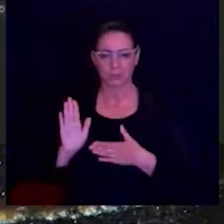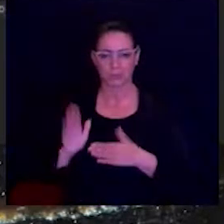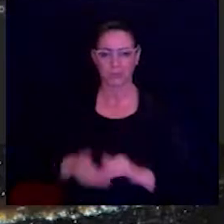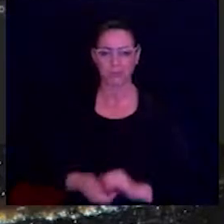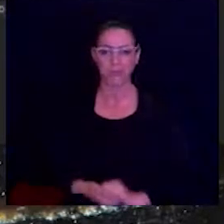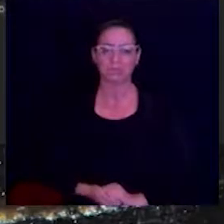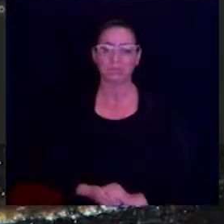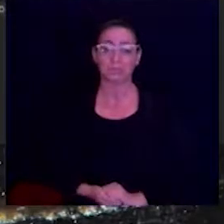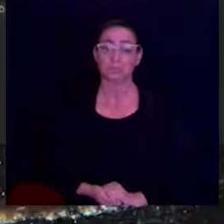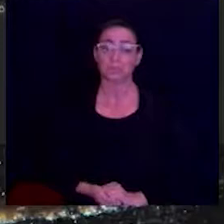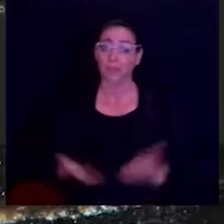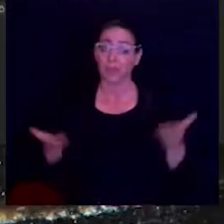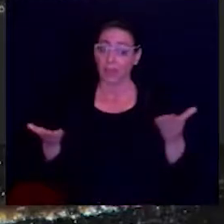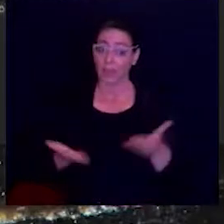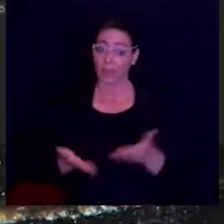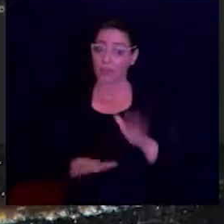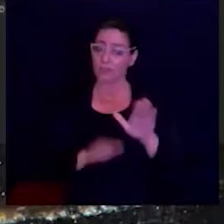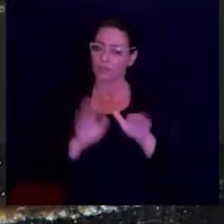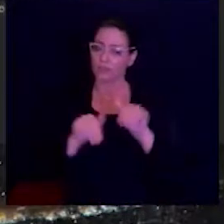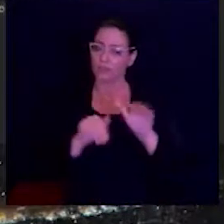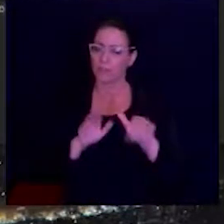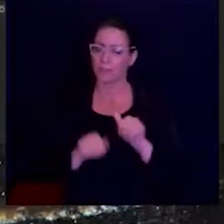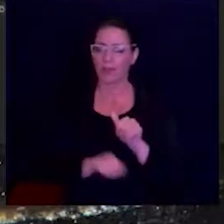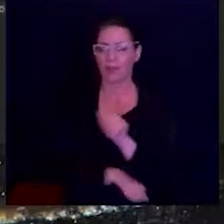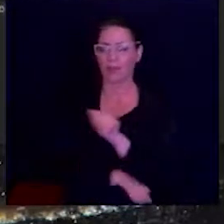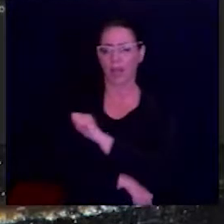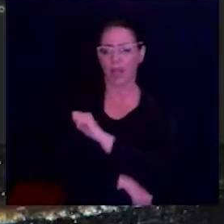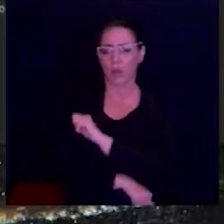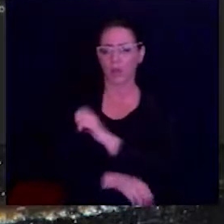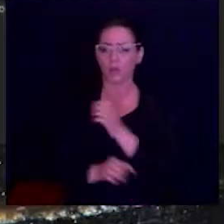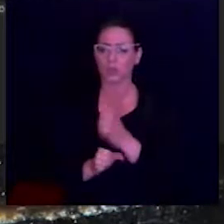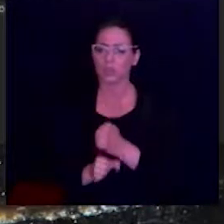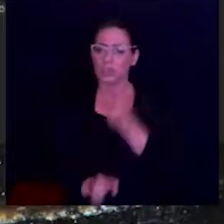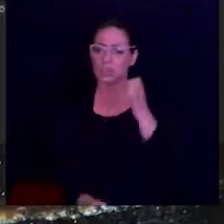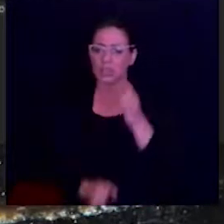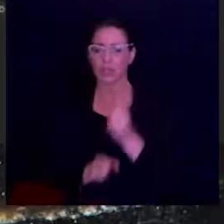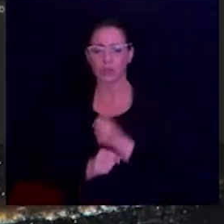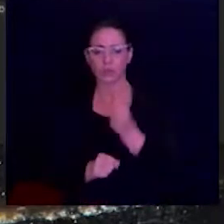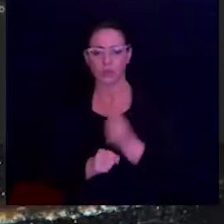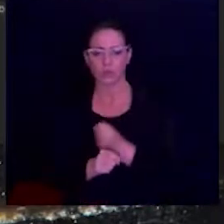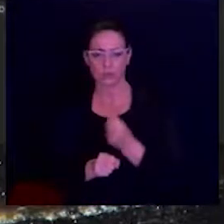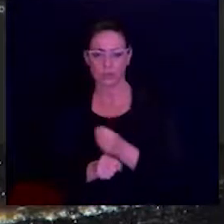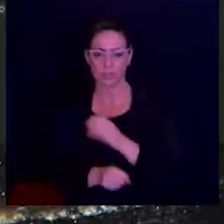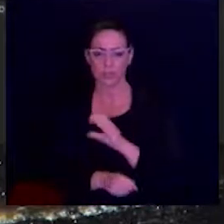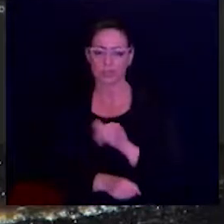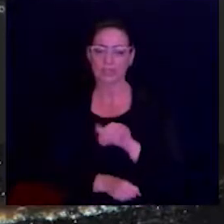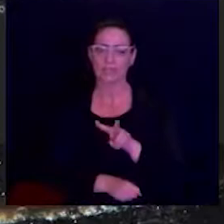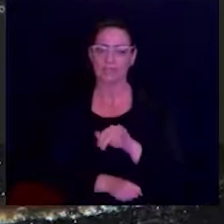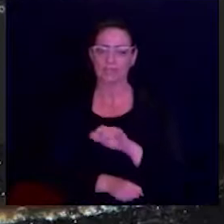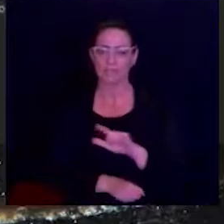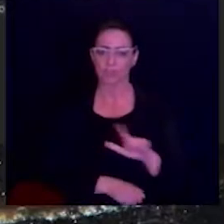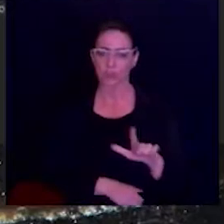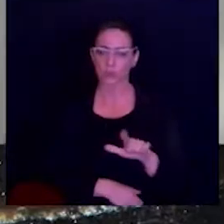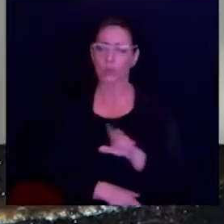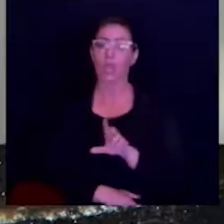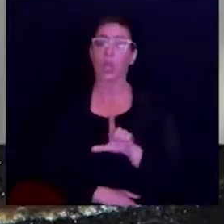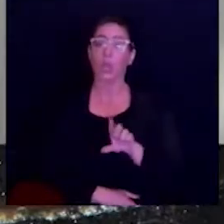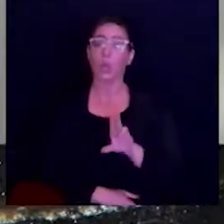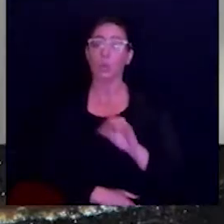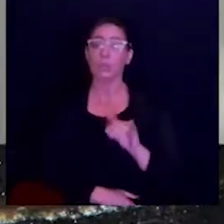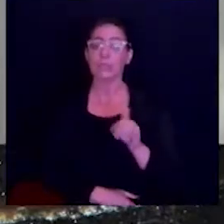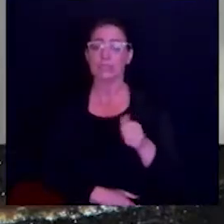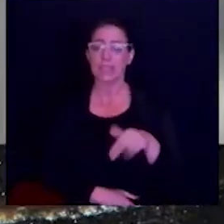Neste momento, teremos a chamada dos concluintes do curso de Engenharia Civil. Luciano Passos de